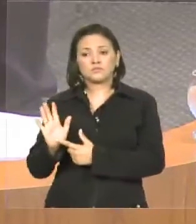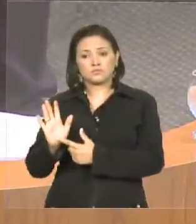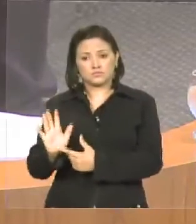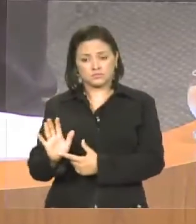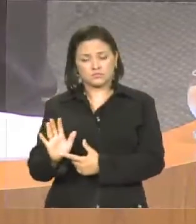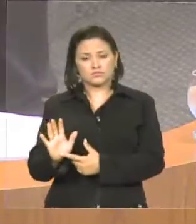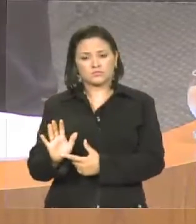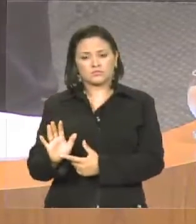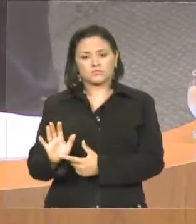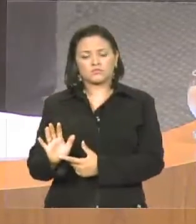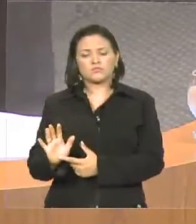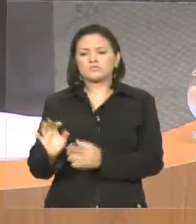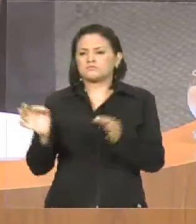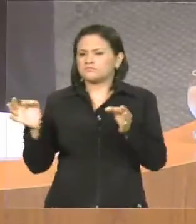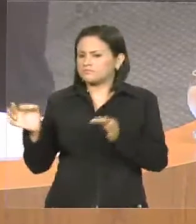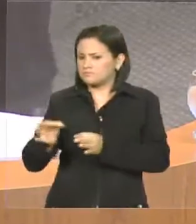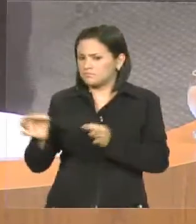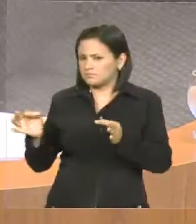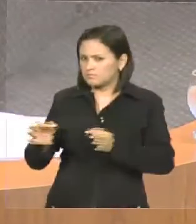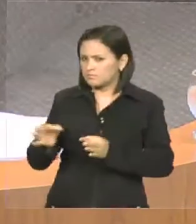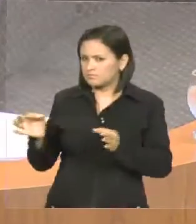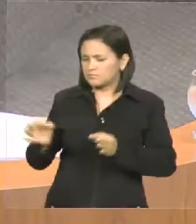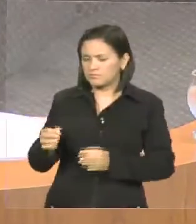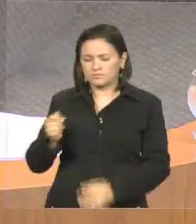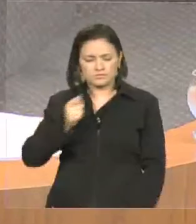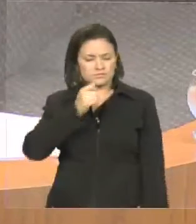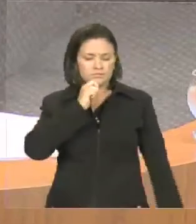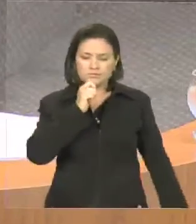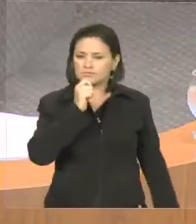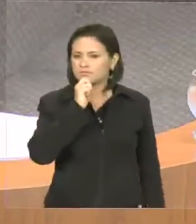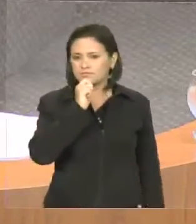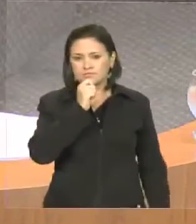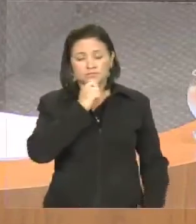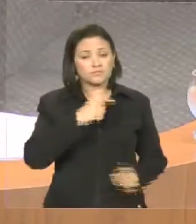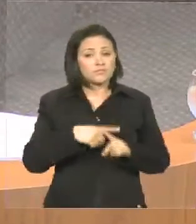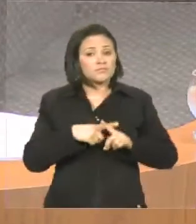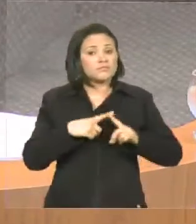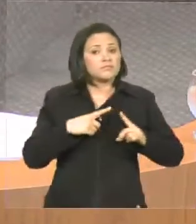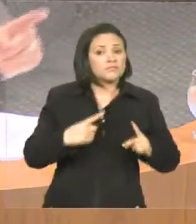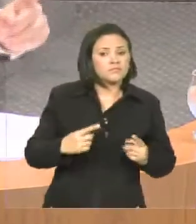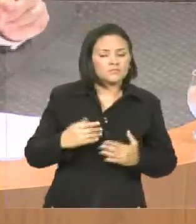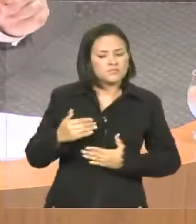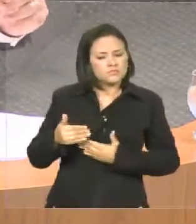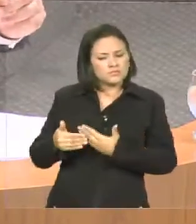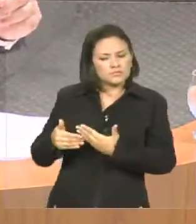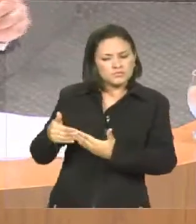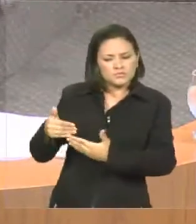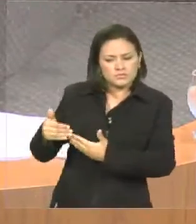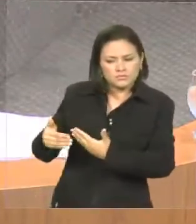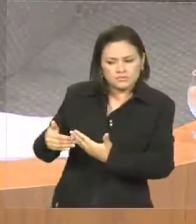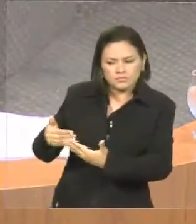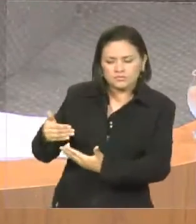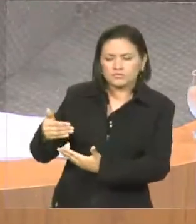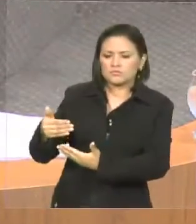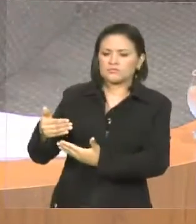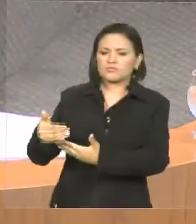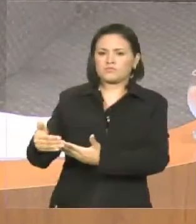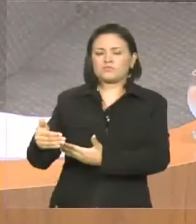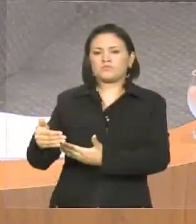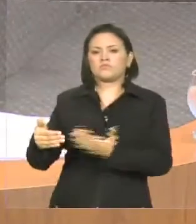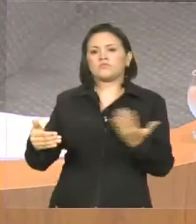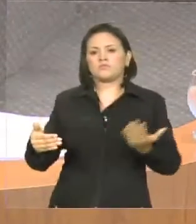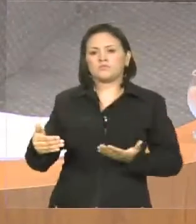ser melhorados, mas eles indicam que nós, maranhenses, estamos no caminho certo. Não somos mais o último IDH do Brasil, somos o